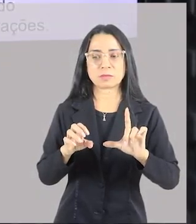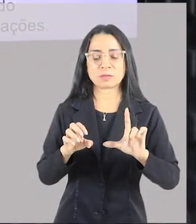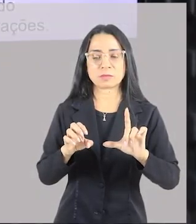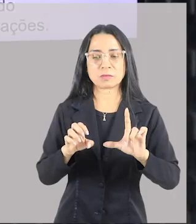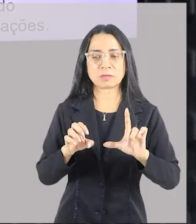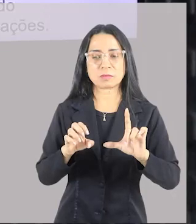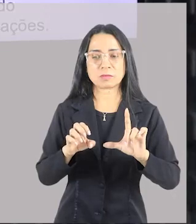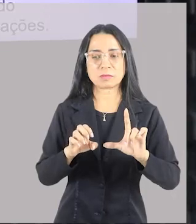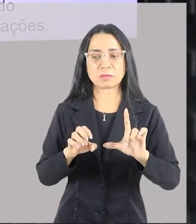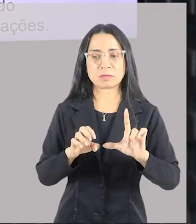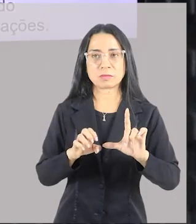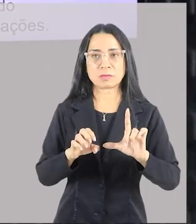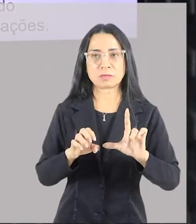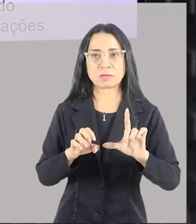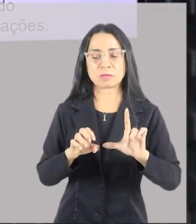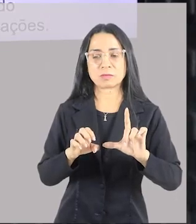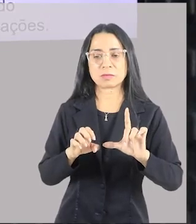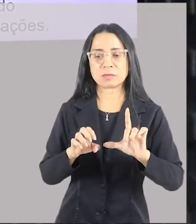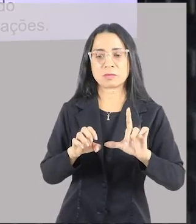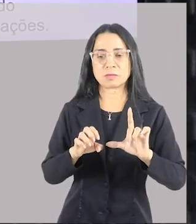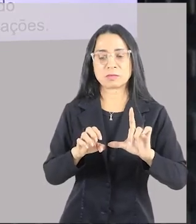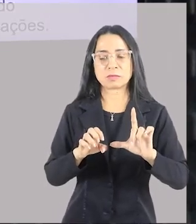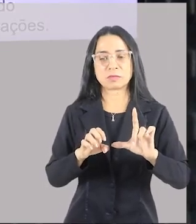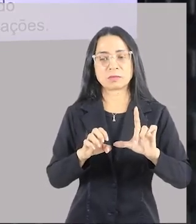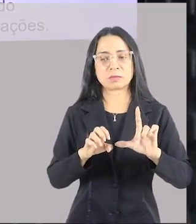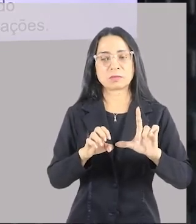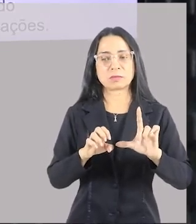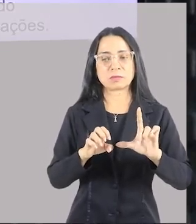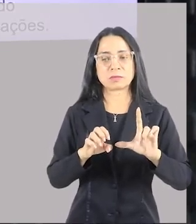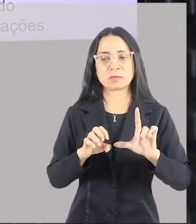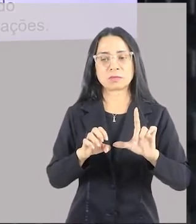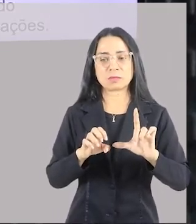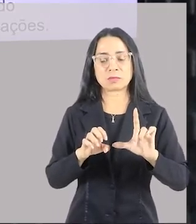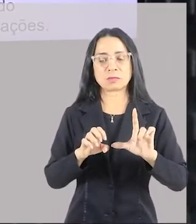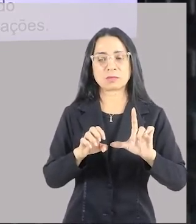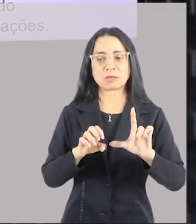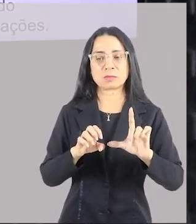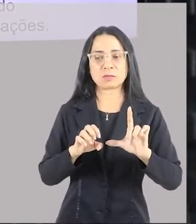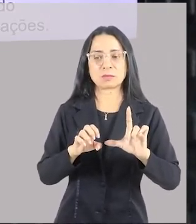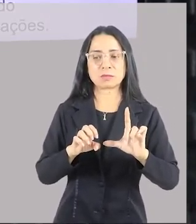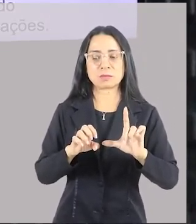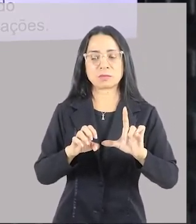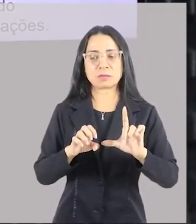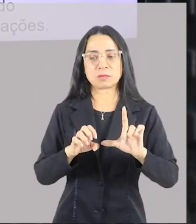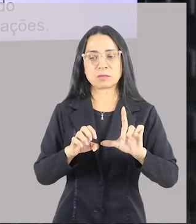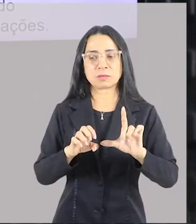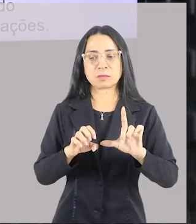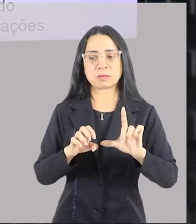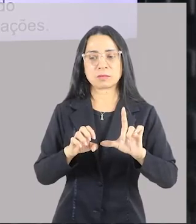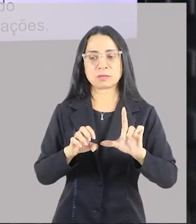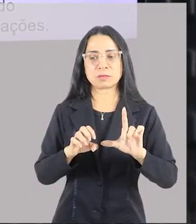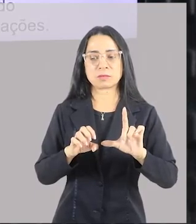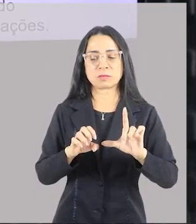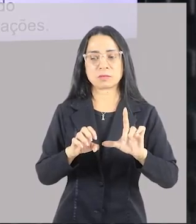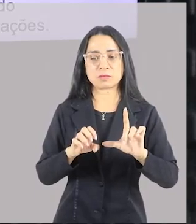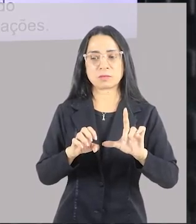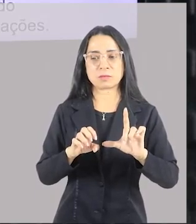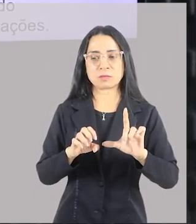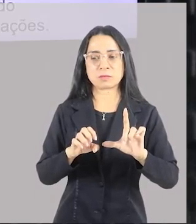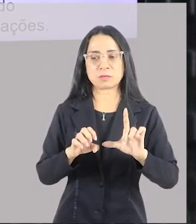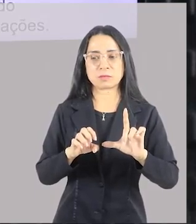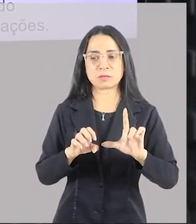privado. Opção E, o agente público atua